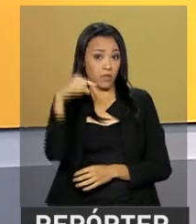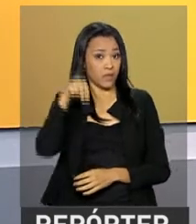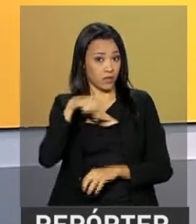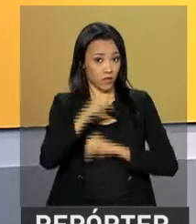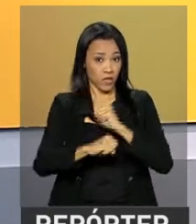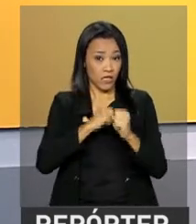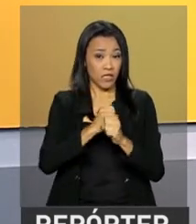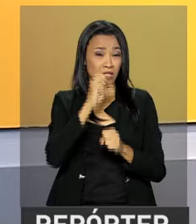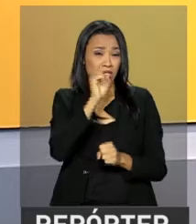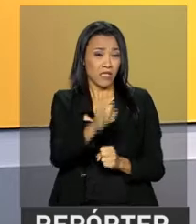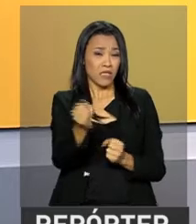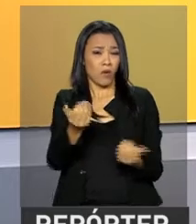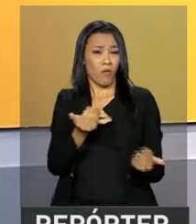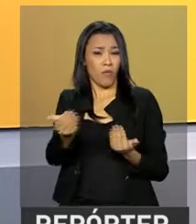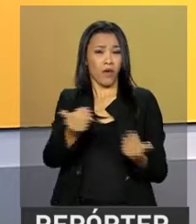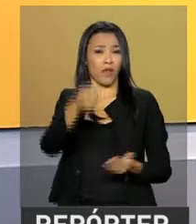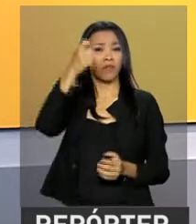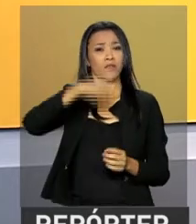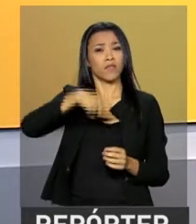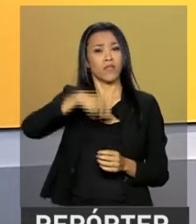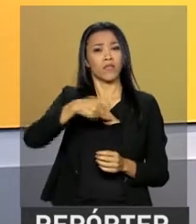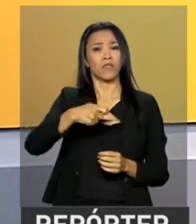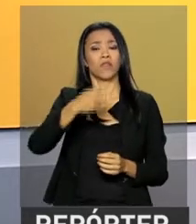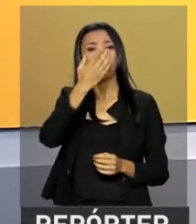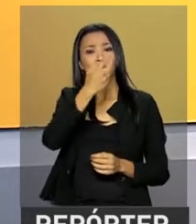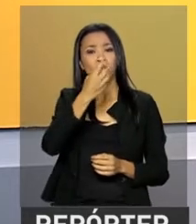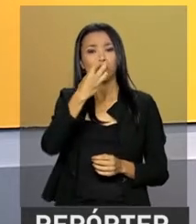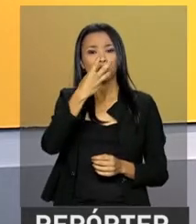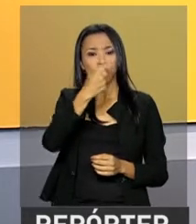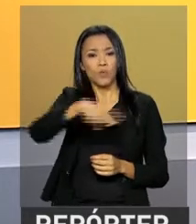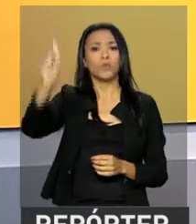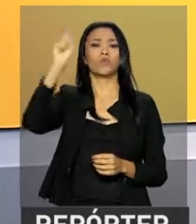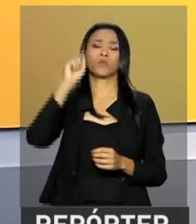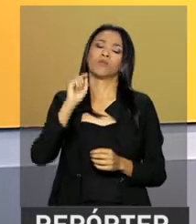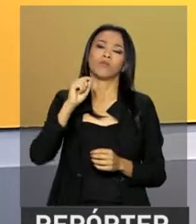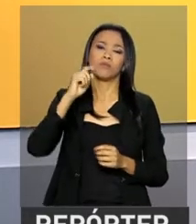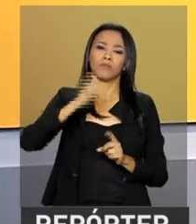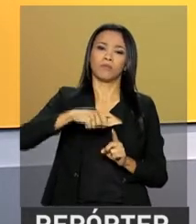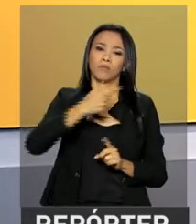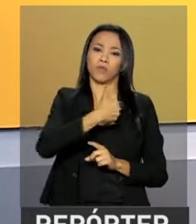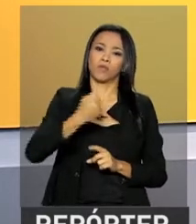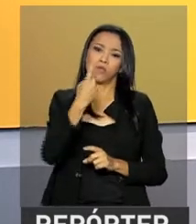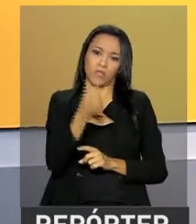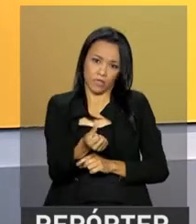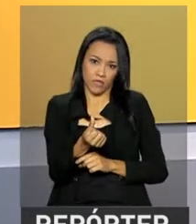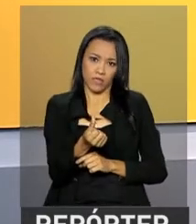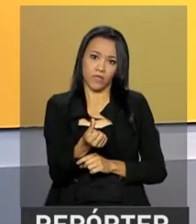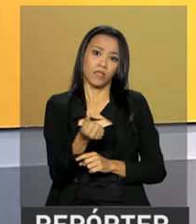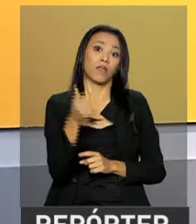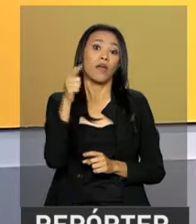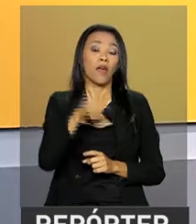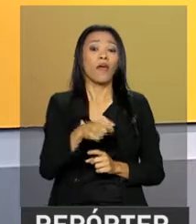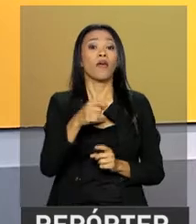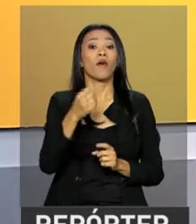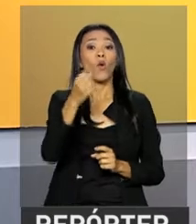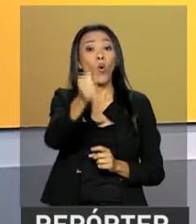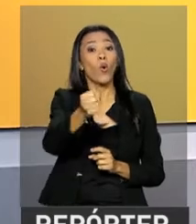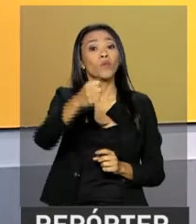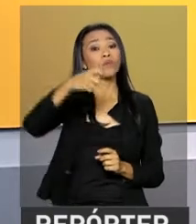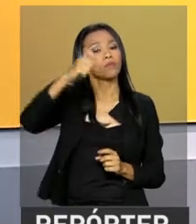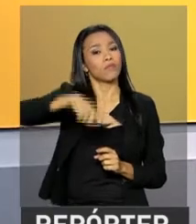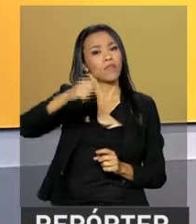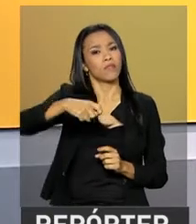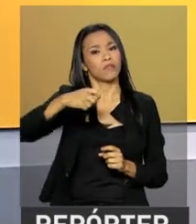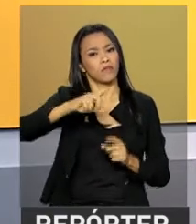se comparado com os três últimos meses de 2016, e interrompe 8 trimestres de